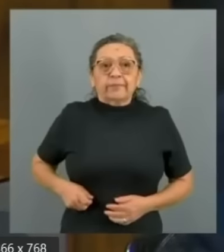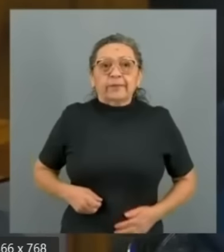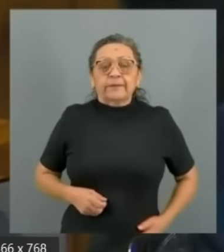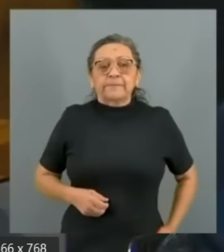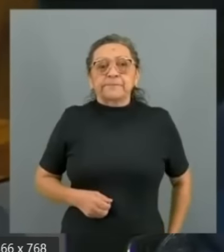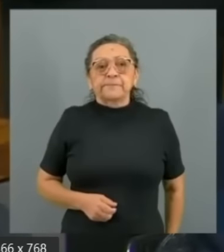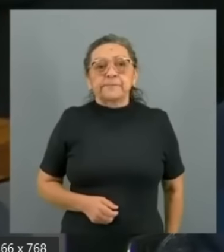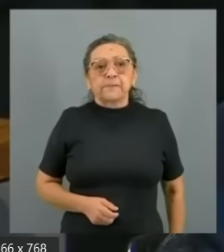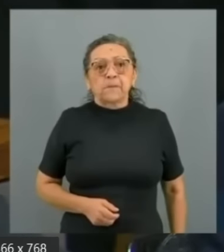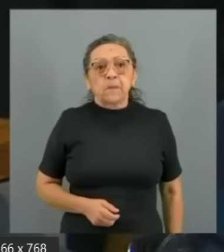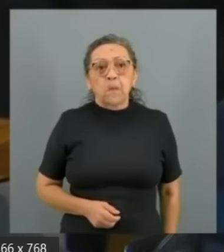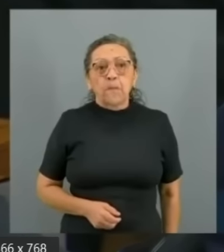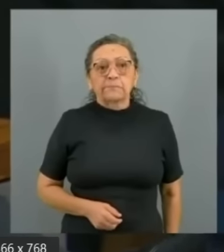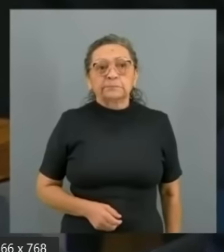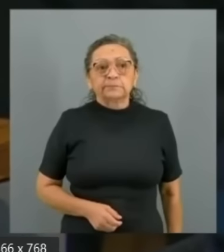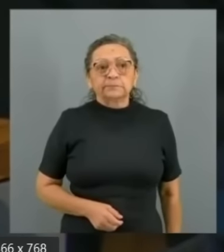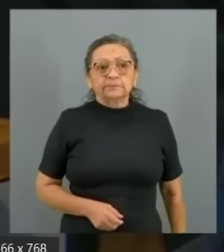perentória.